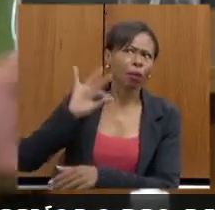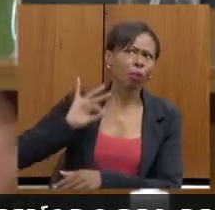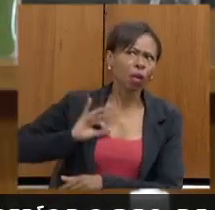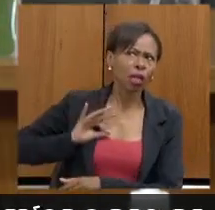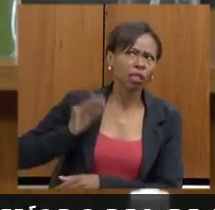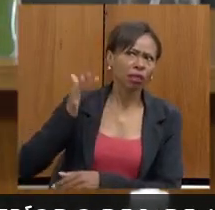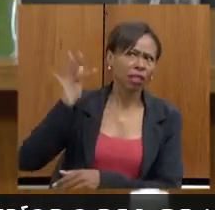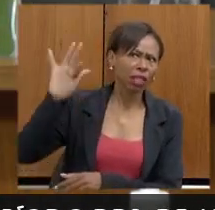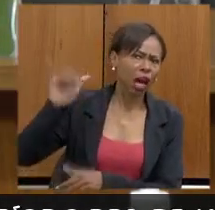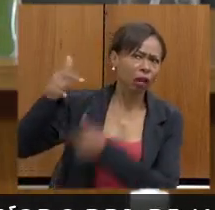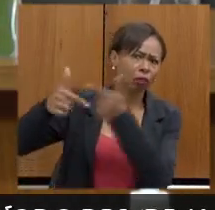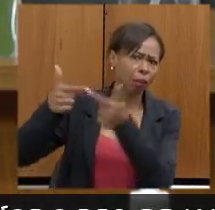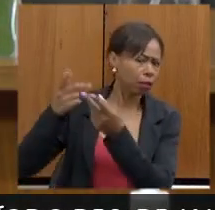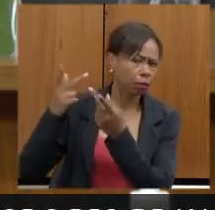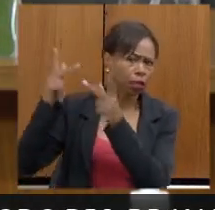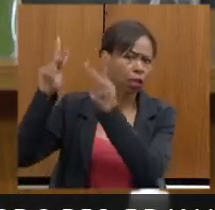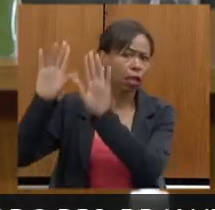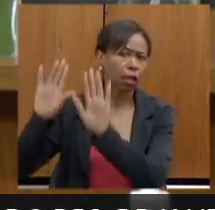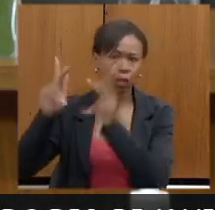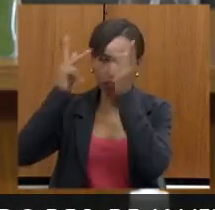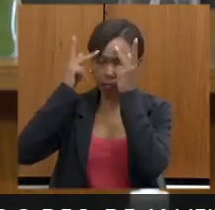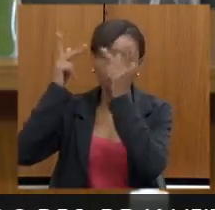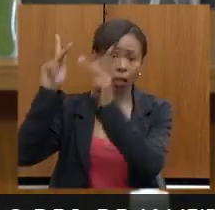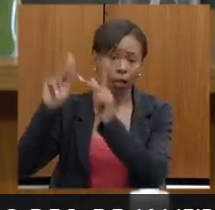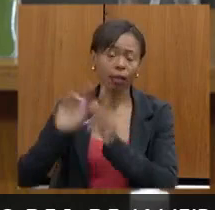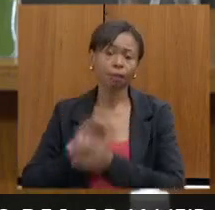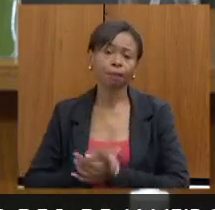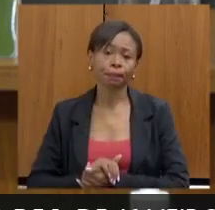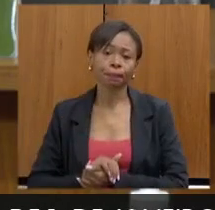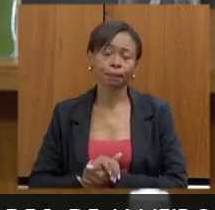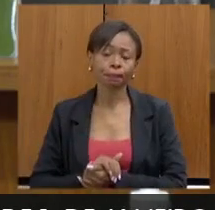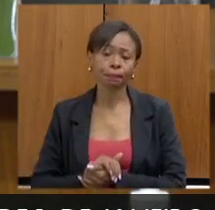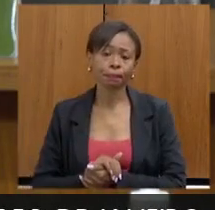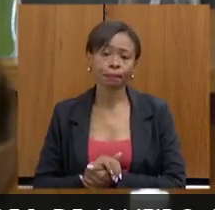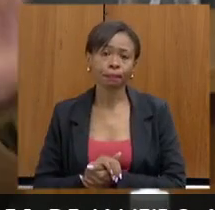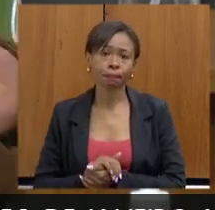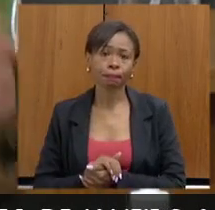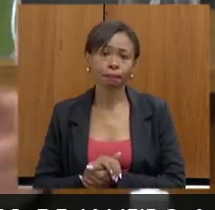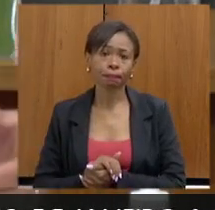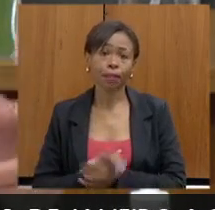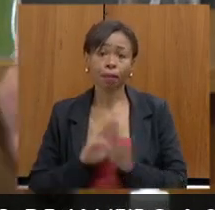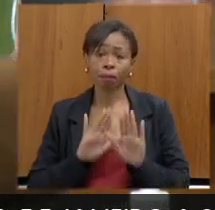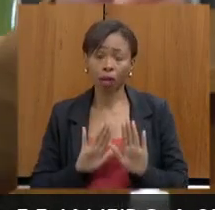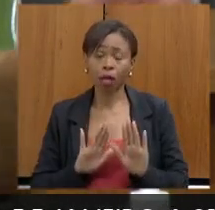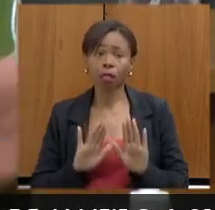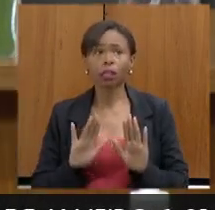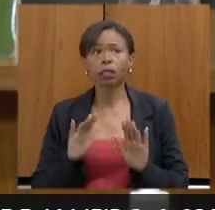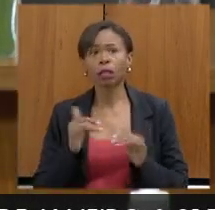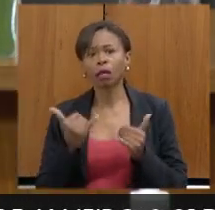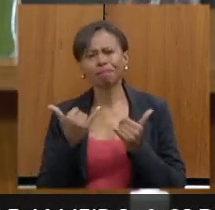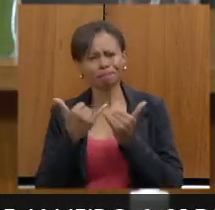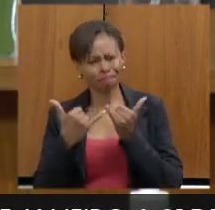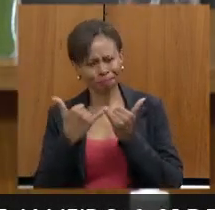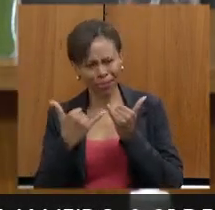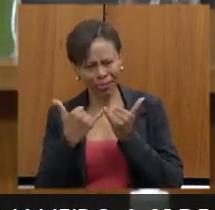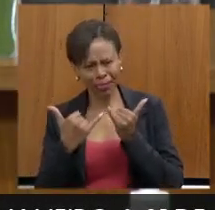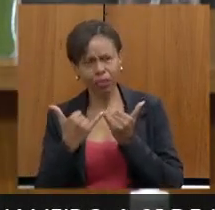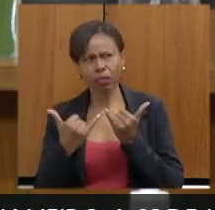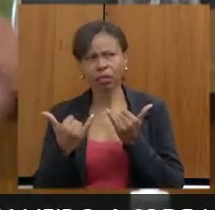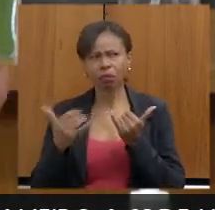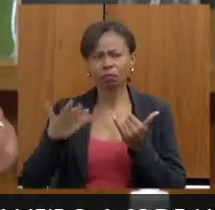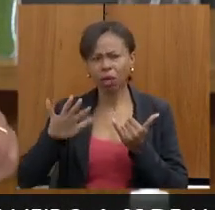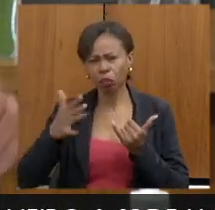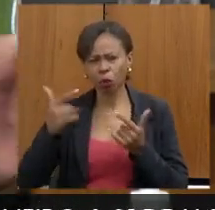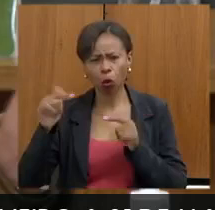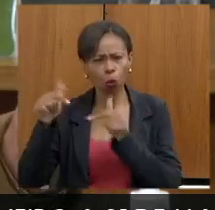é a uma uma uma um meu um procedimento semelhante no caso das polícias